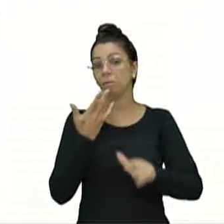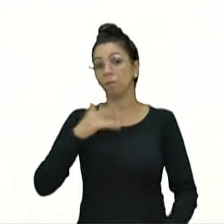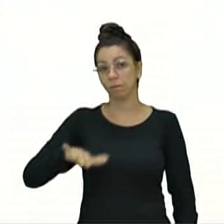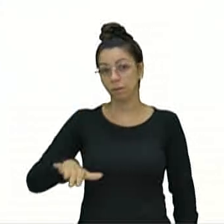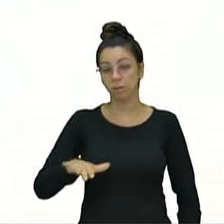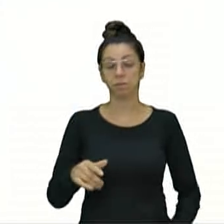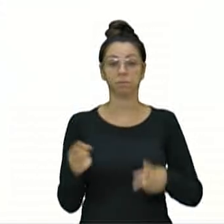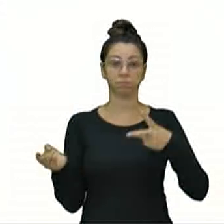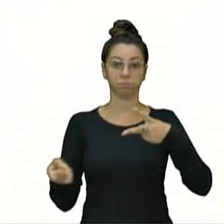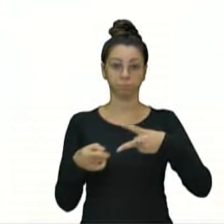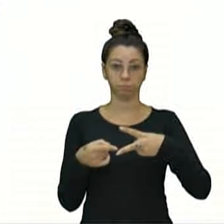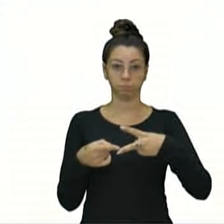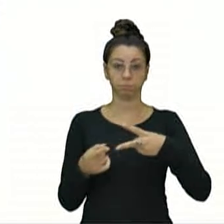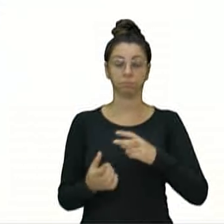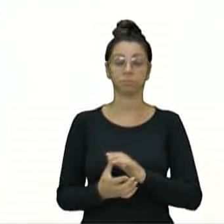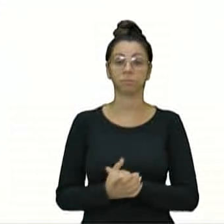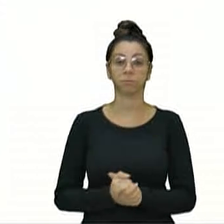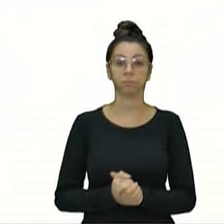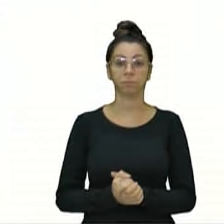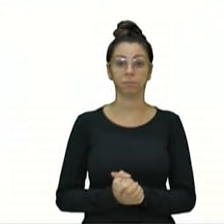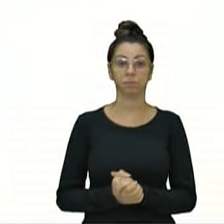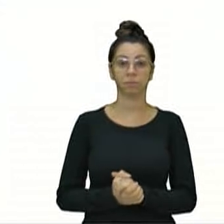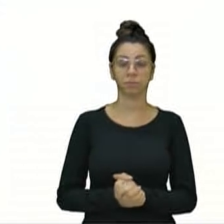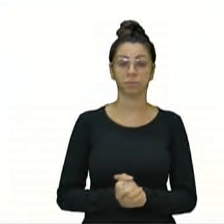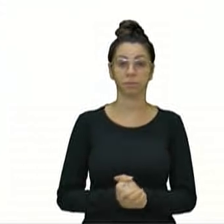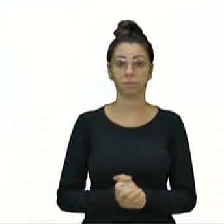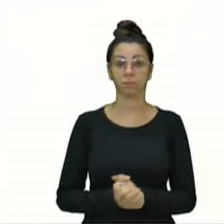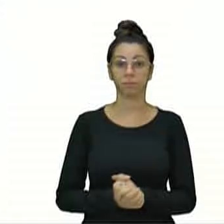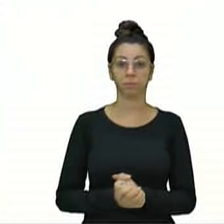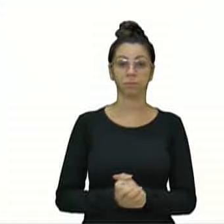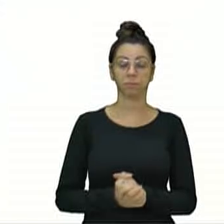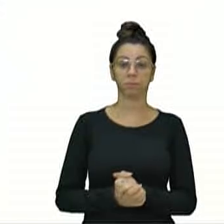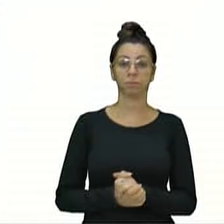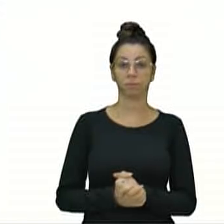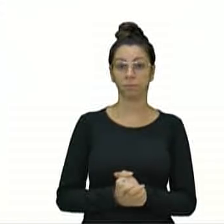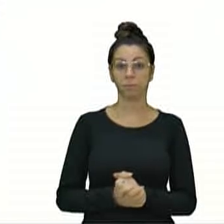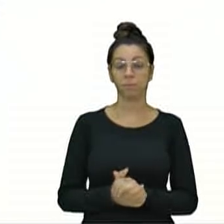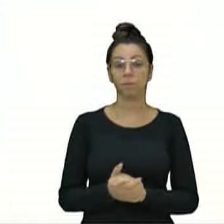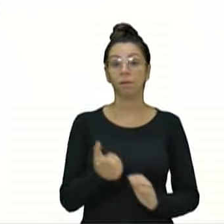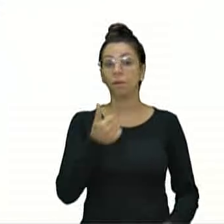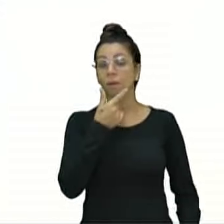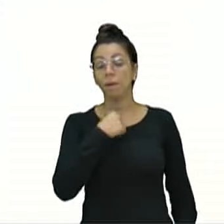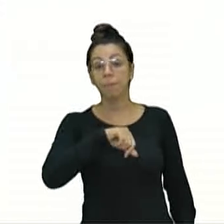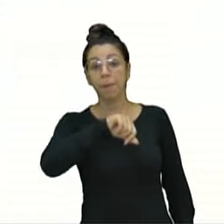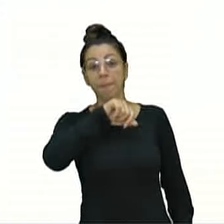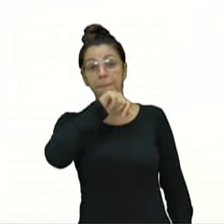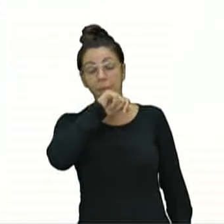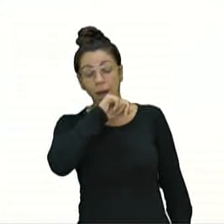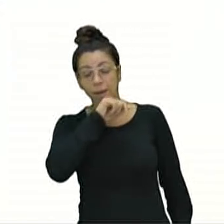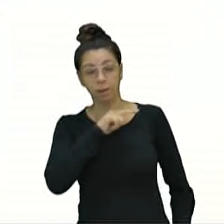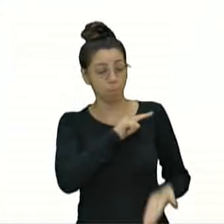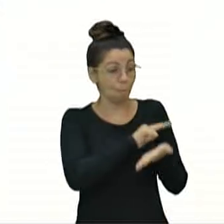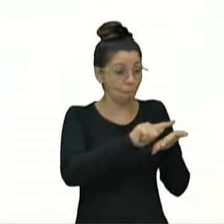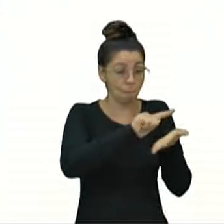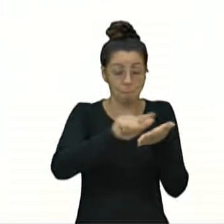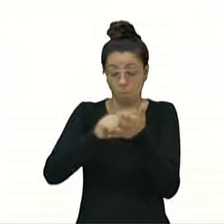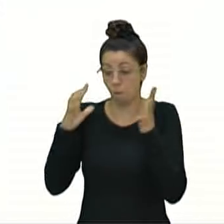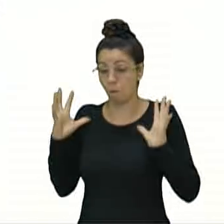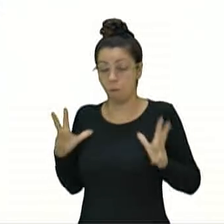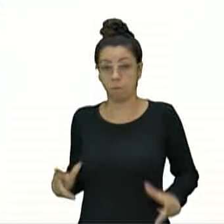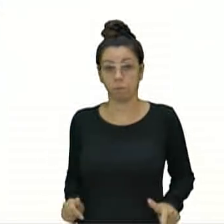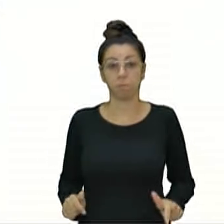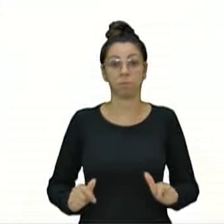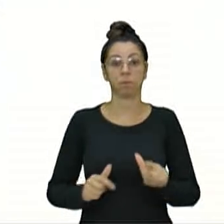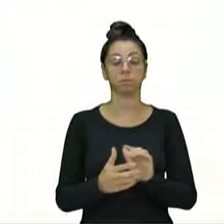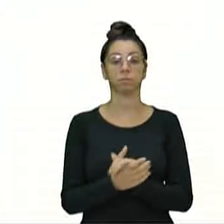Number 2. My father was a total clean freak. Meu pai era um louco por limpeza. He